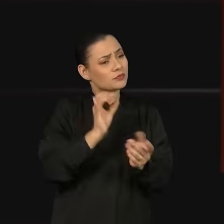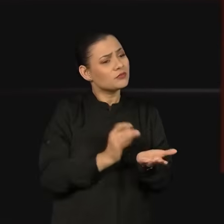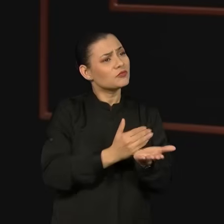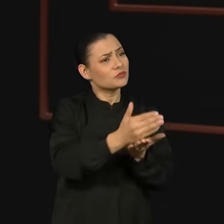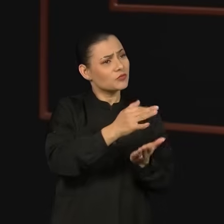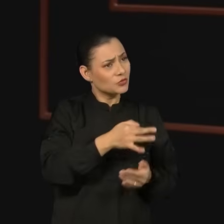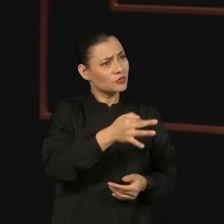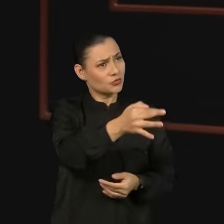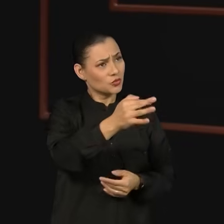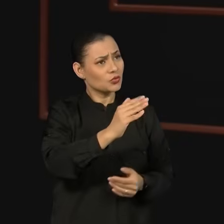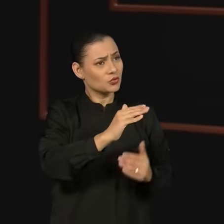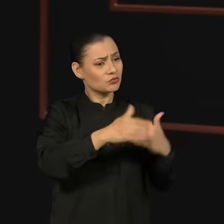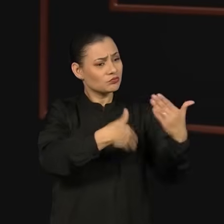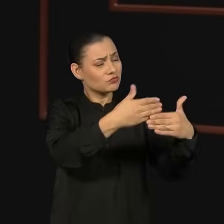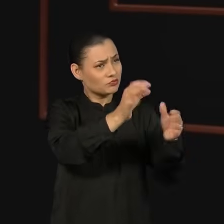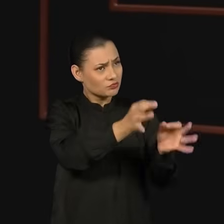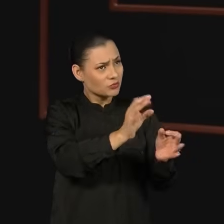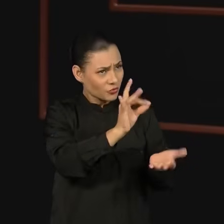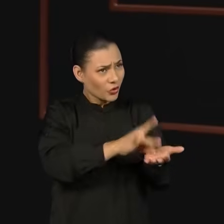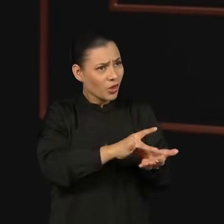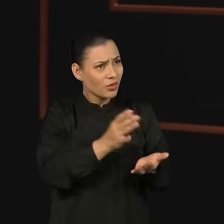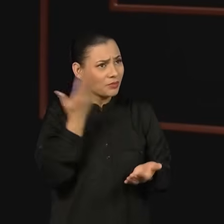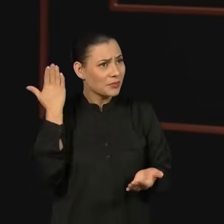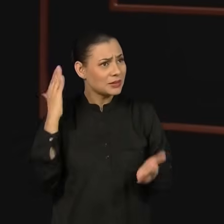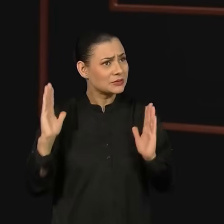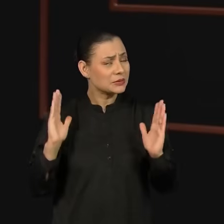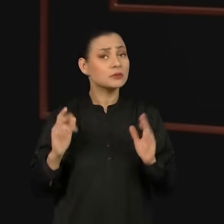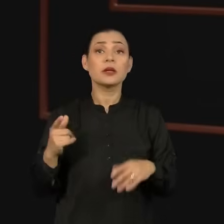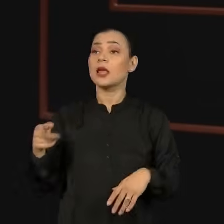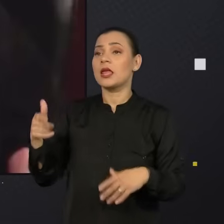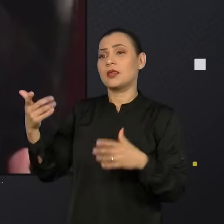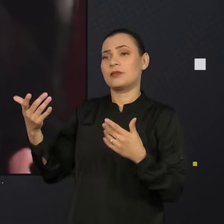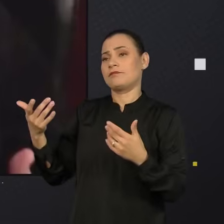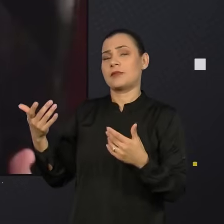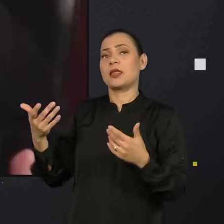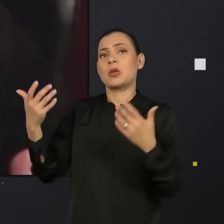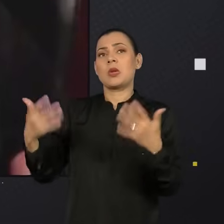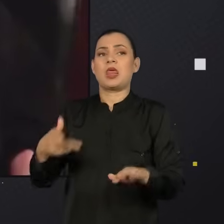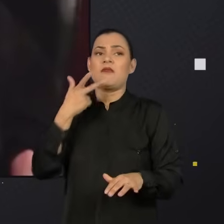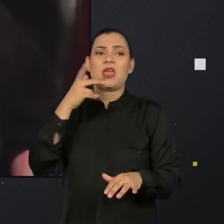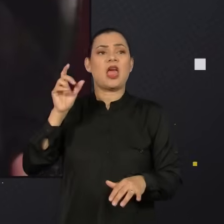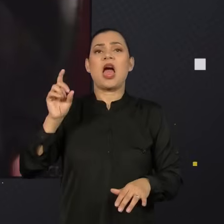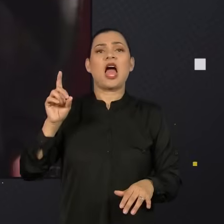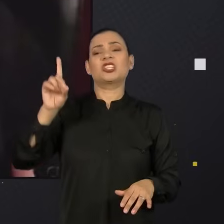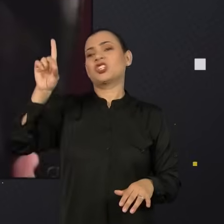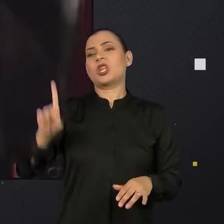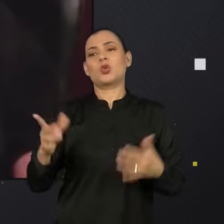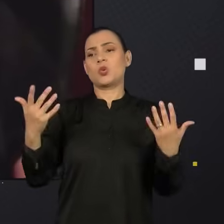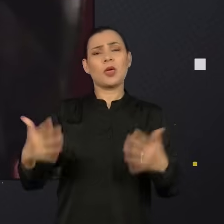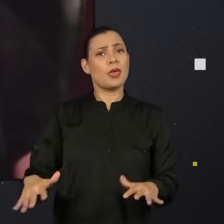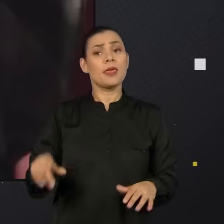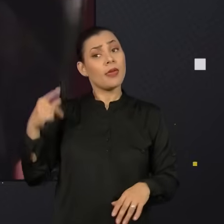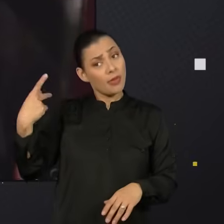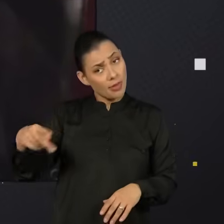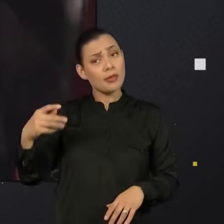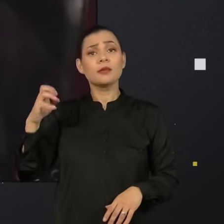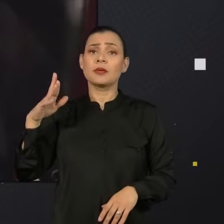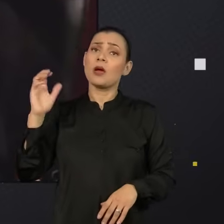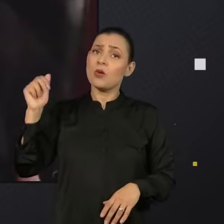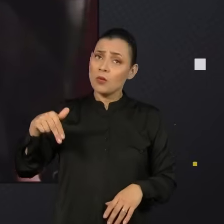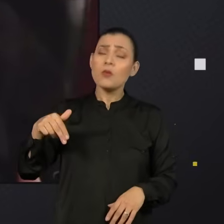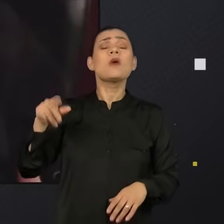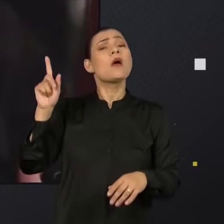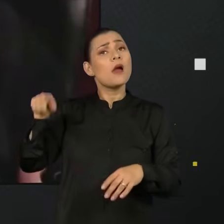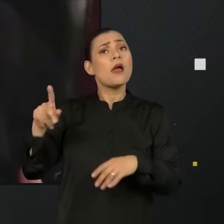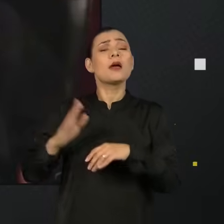né? Ele não queria ser chamado de diretor, mas ele foi o diretor. Ele era meio assim, ele criava, vamos